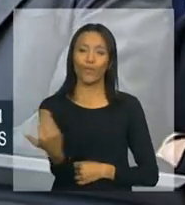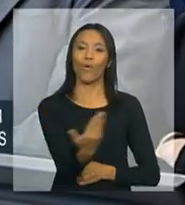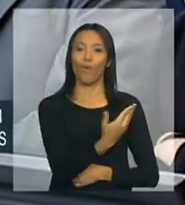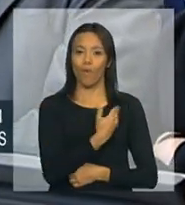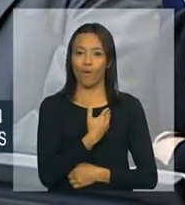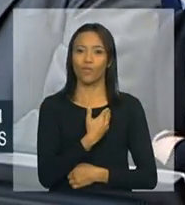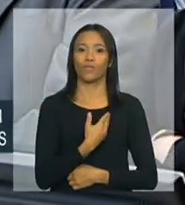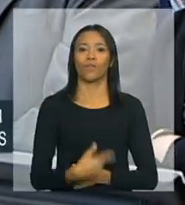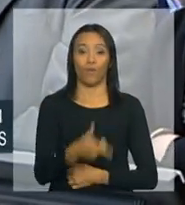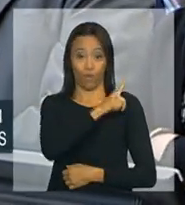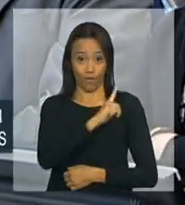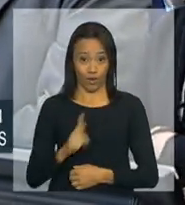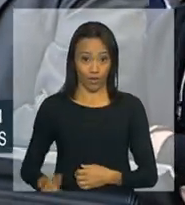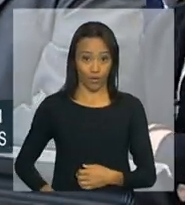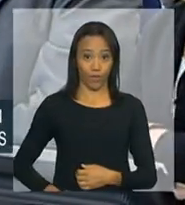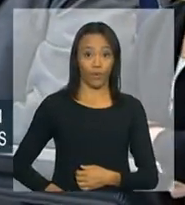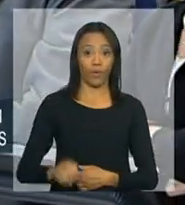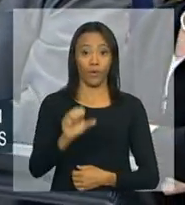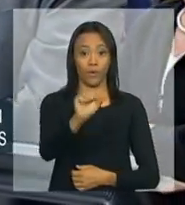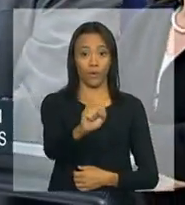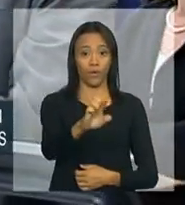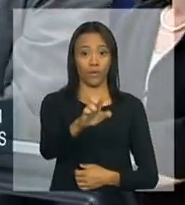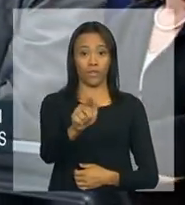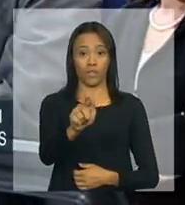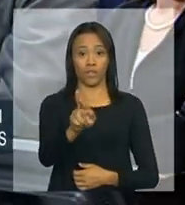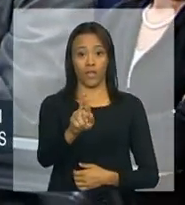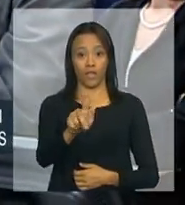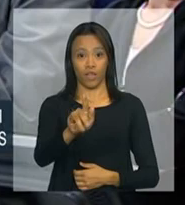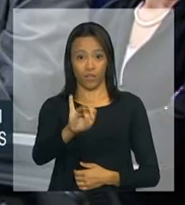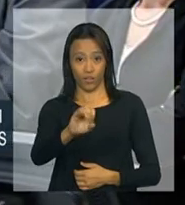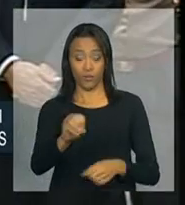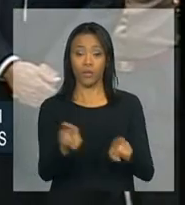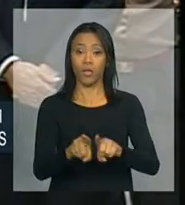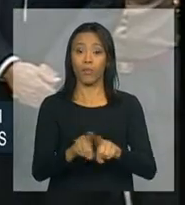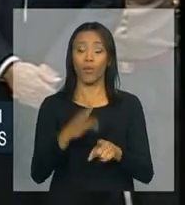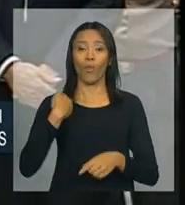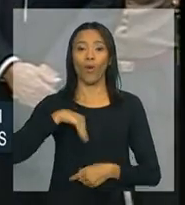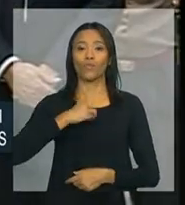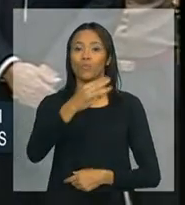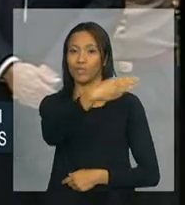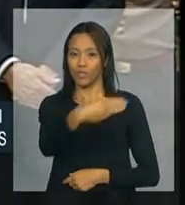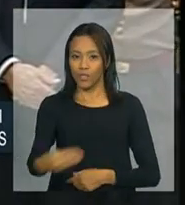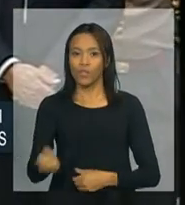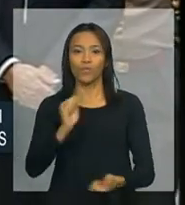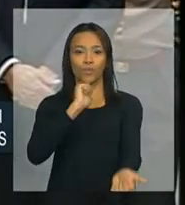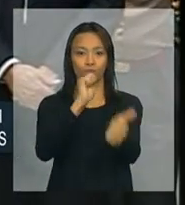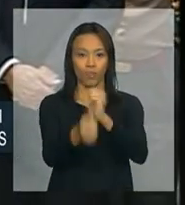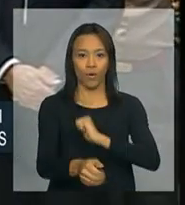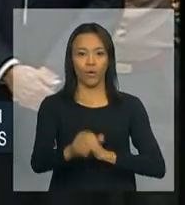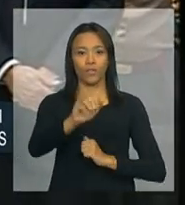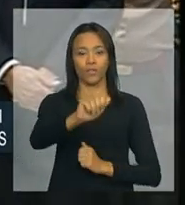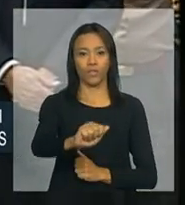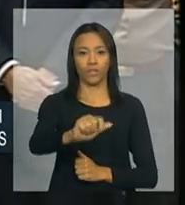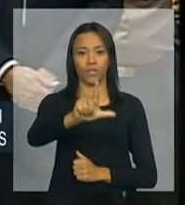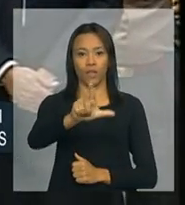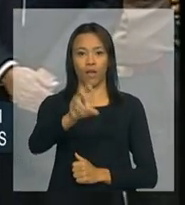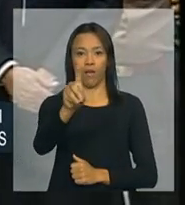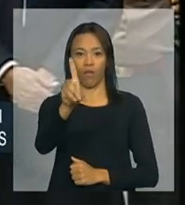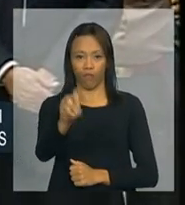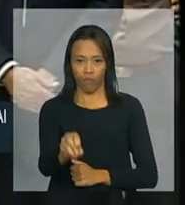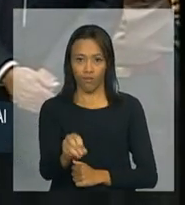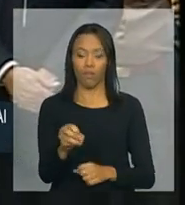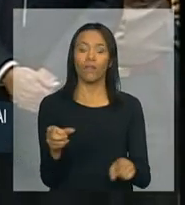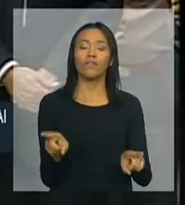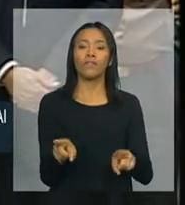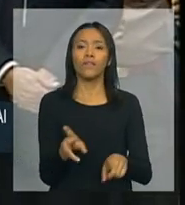governador Sérgio Cabral, o nosso ministro dos Esportes, Aldo Rebelo,